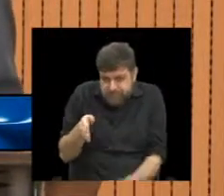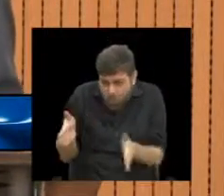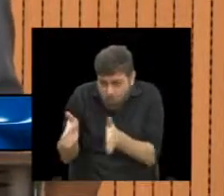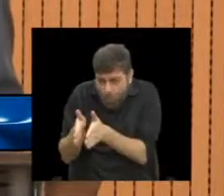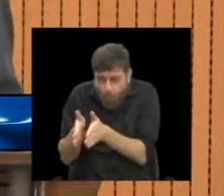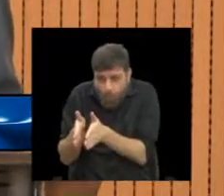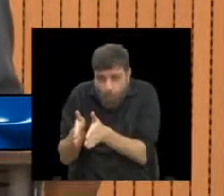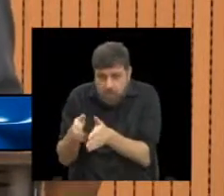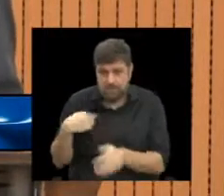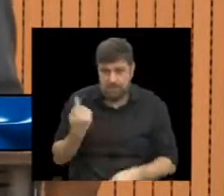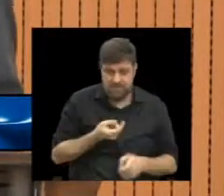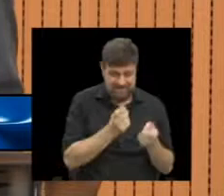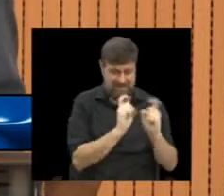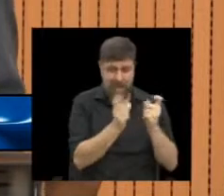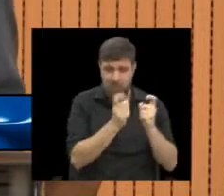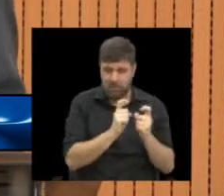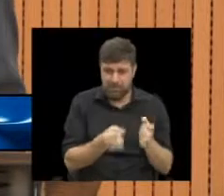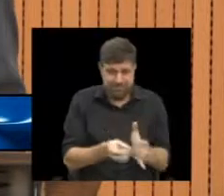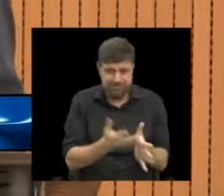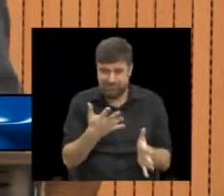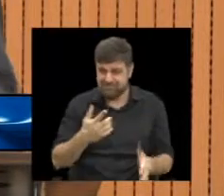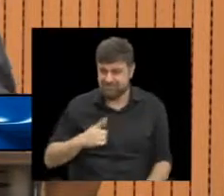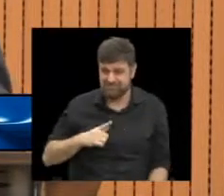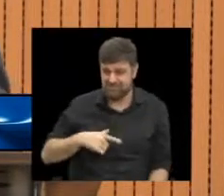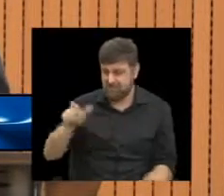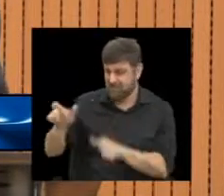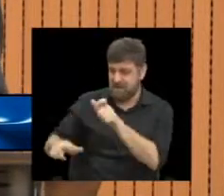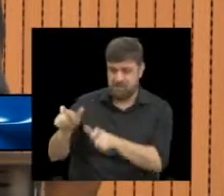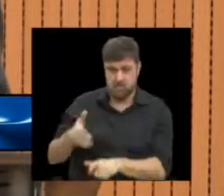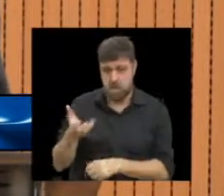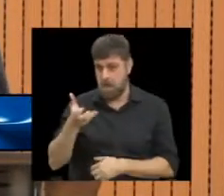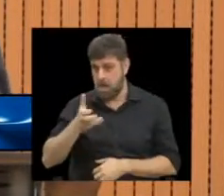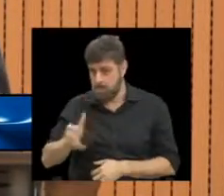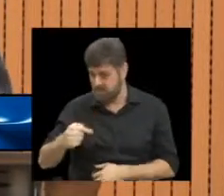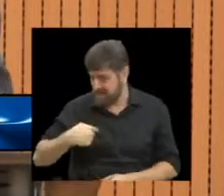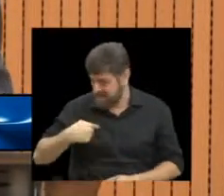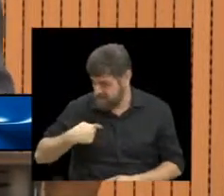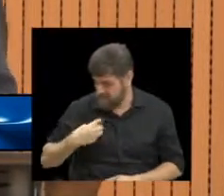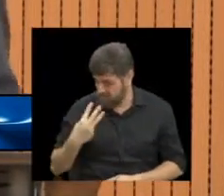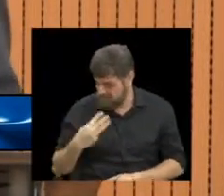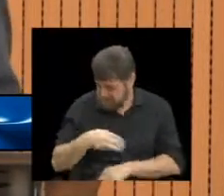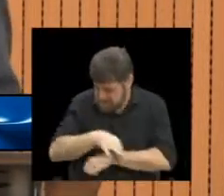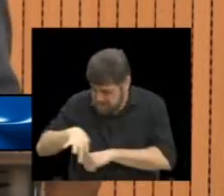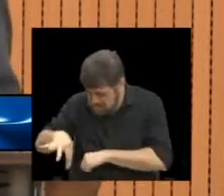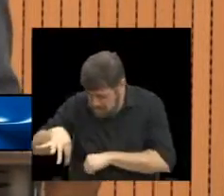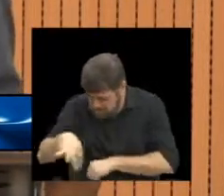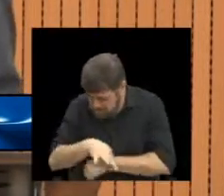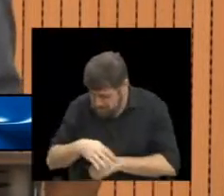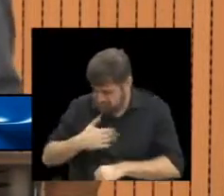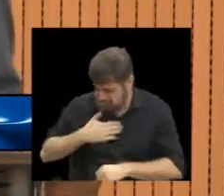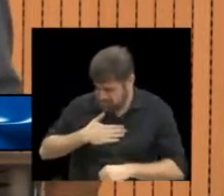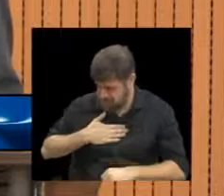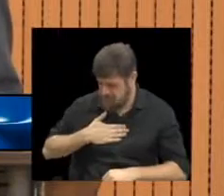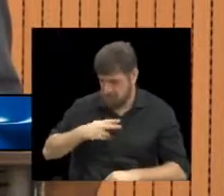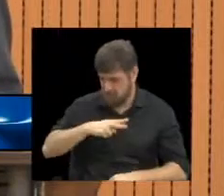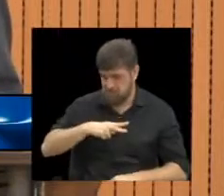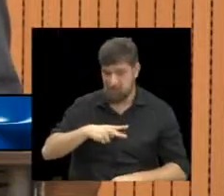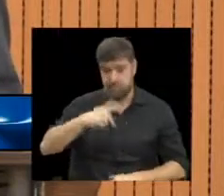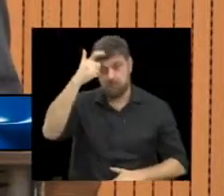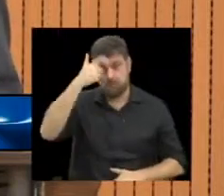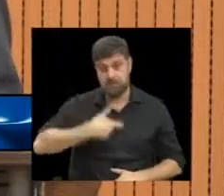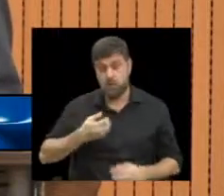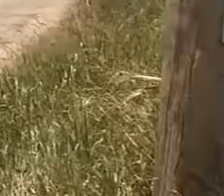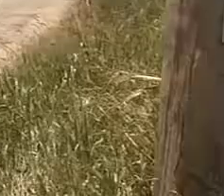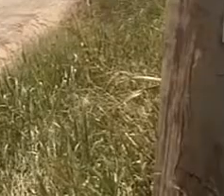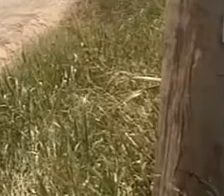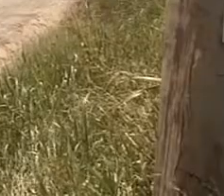fizemos várias reuniões lá, ninguém quer ceder 3 metros, um cede, outro não quer, outro quer, outro não quer. Então, para evitar isso, esse vereador fez esse requerimento